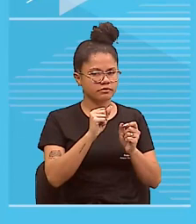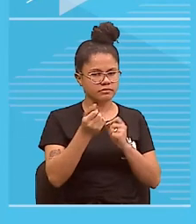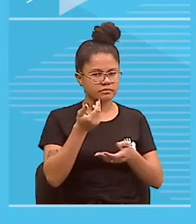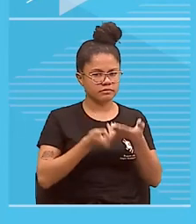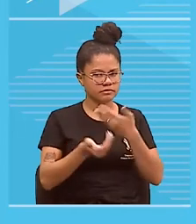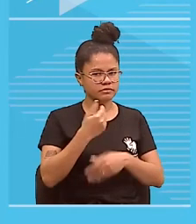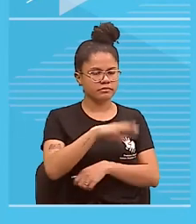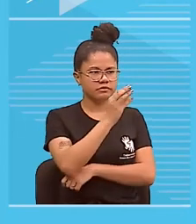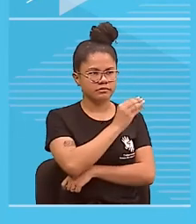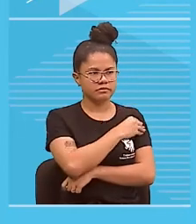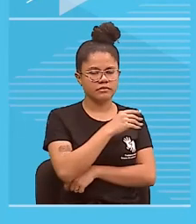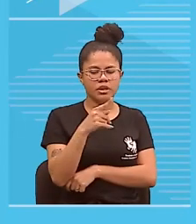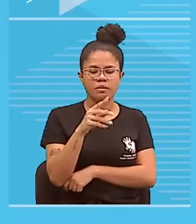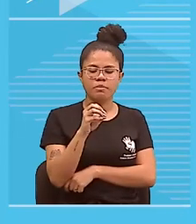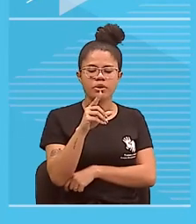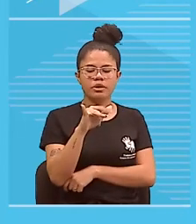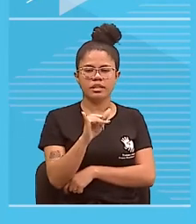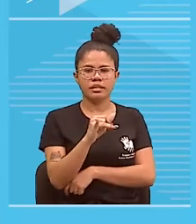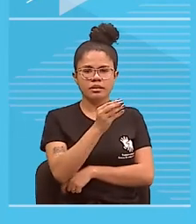ou poliálcool-cetona